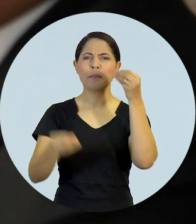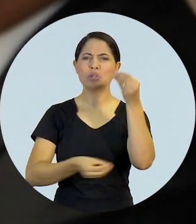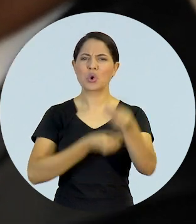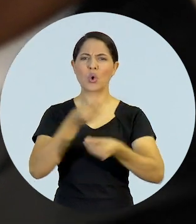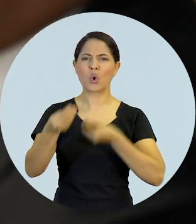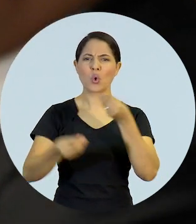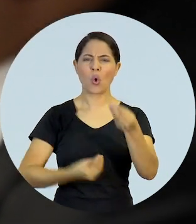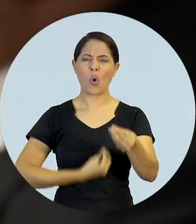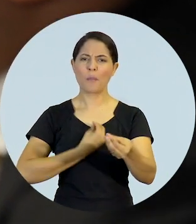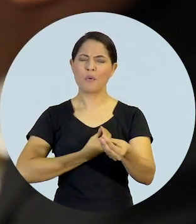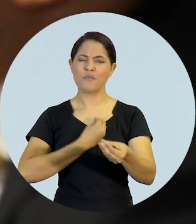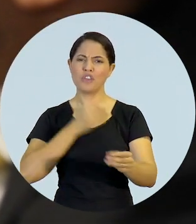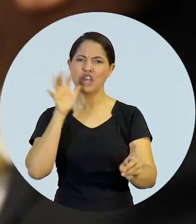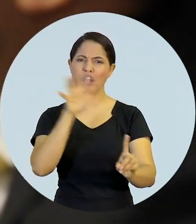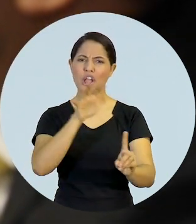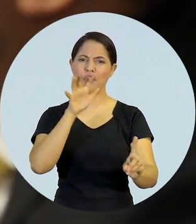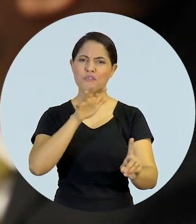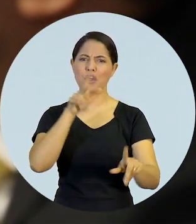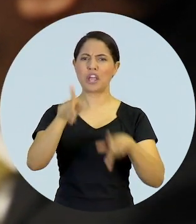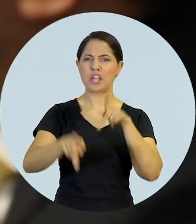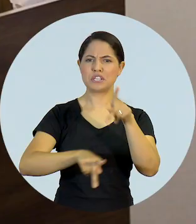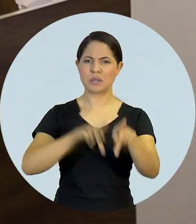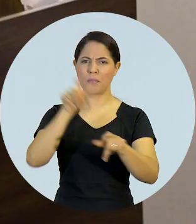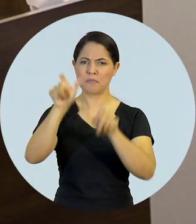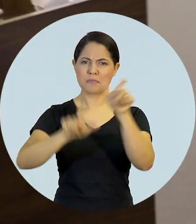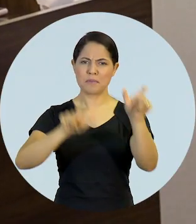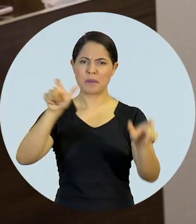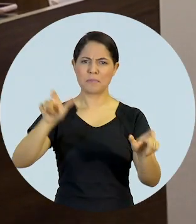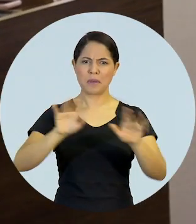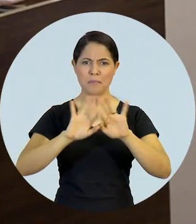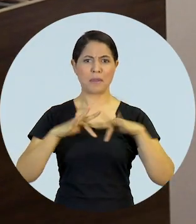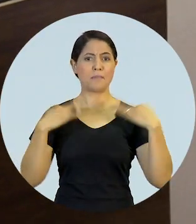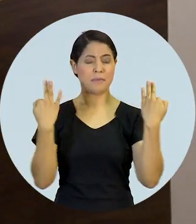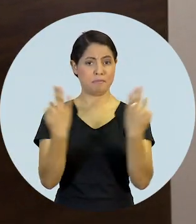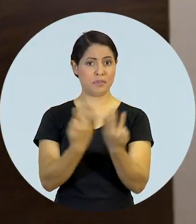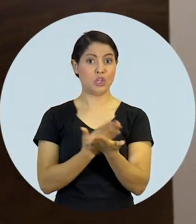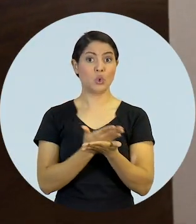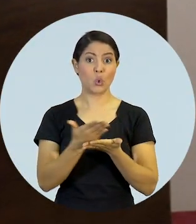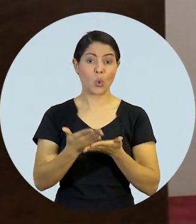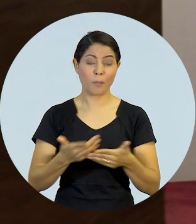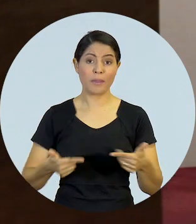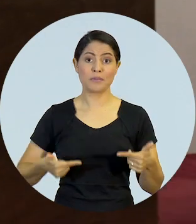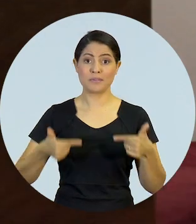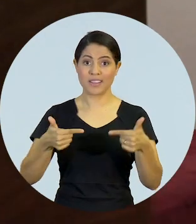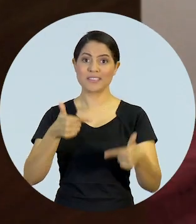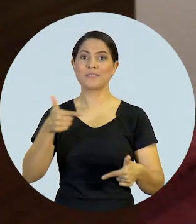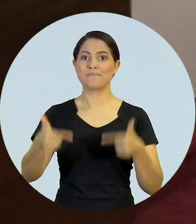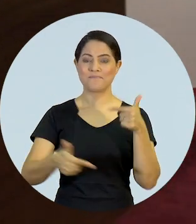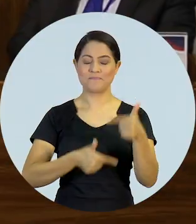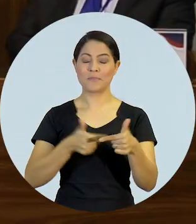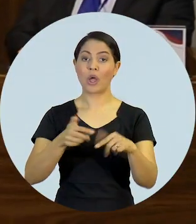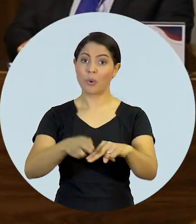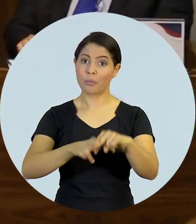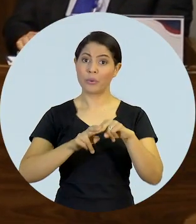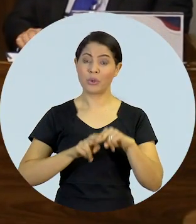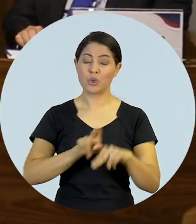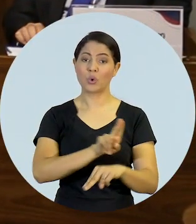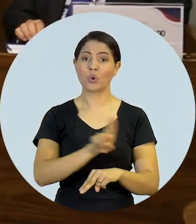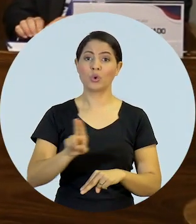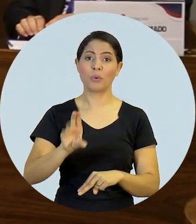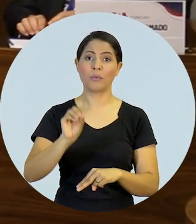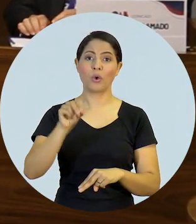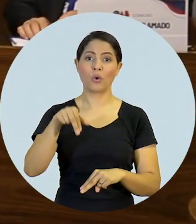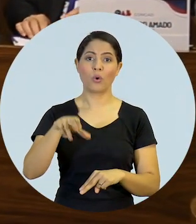quais os temas que atingem a vida desses profissionais e familiares, principalmente no começo da carreira. Por isso,